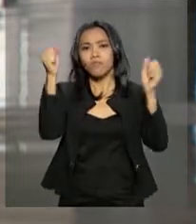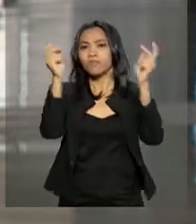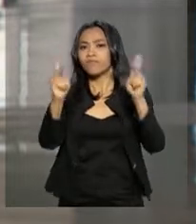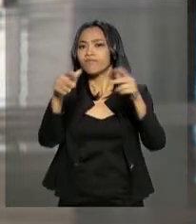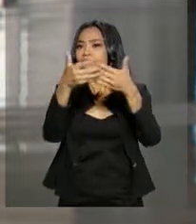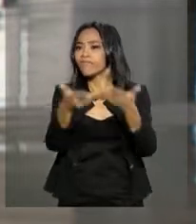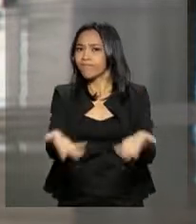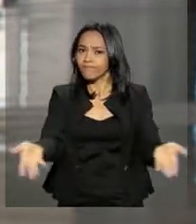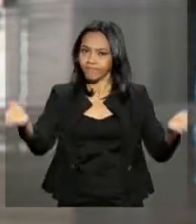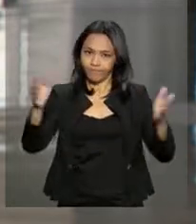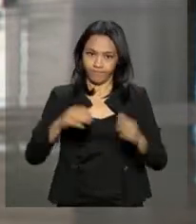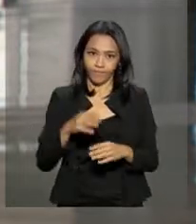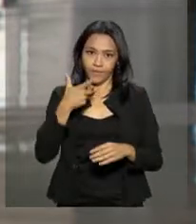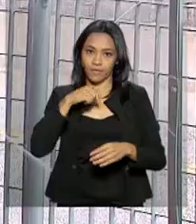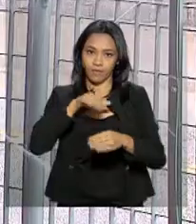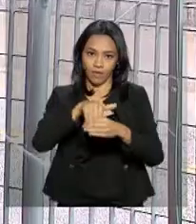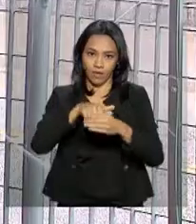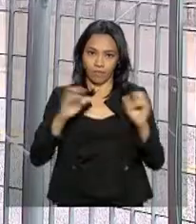os eleitores